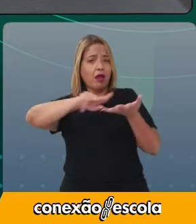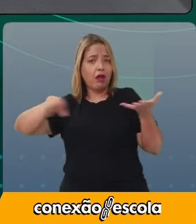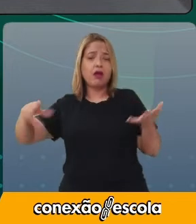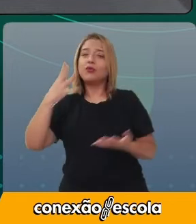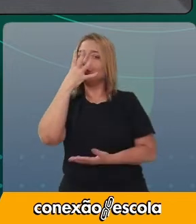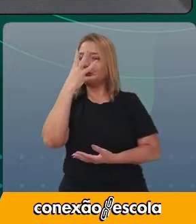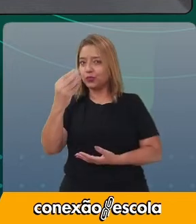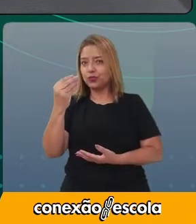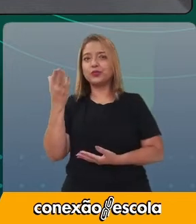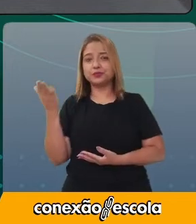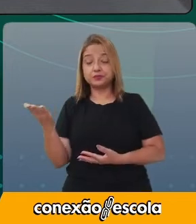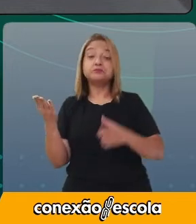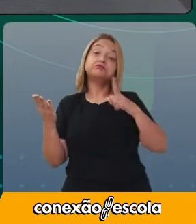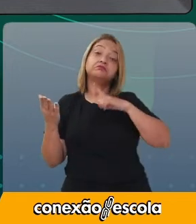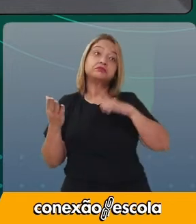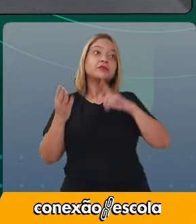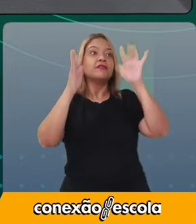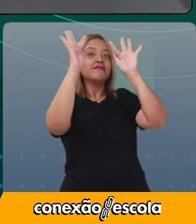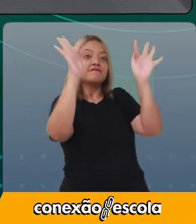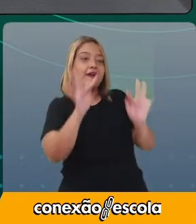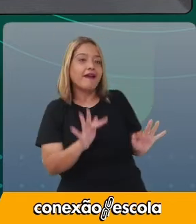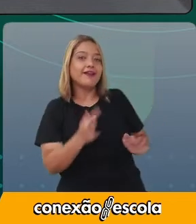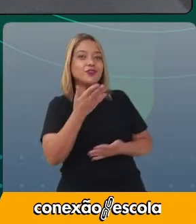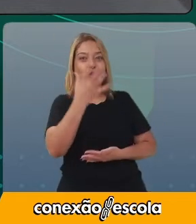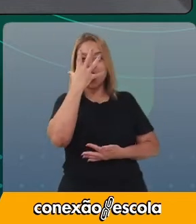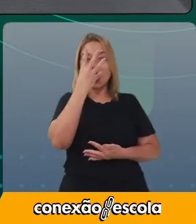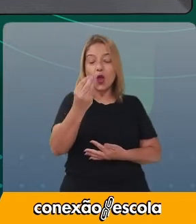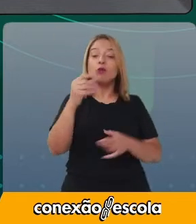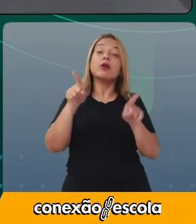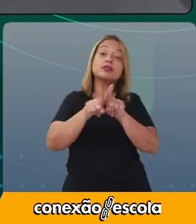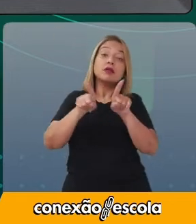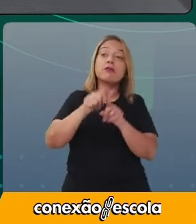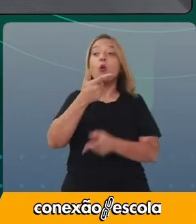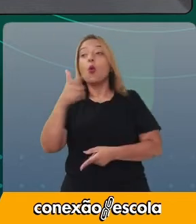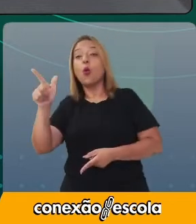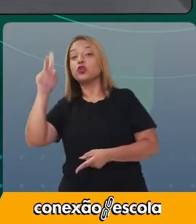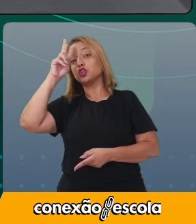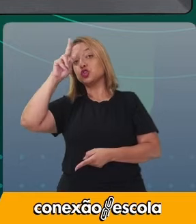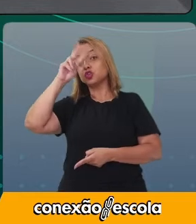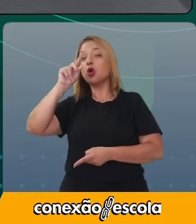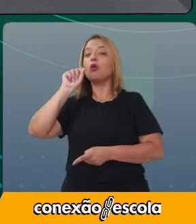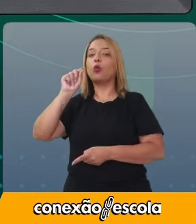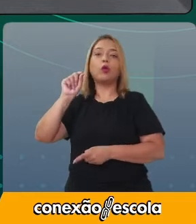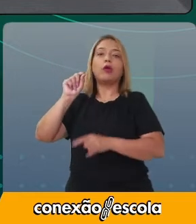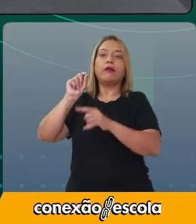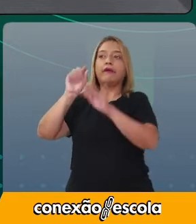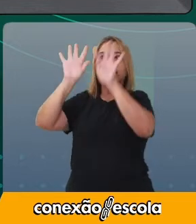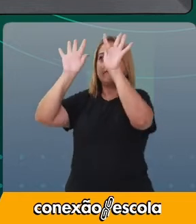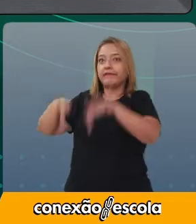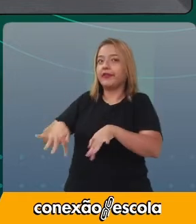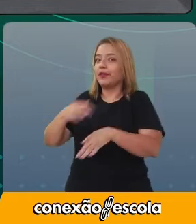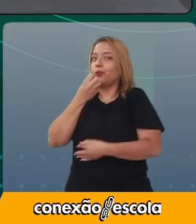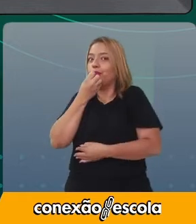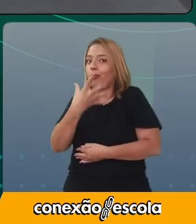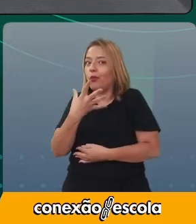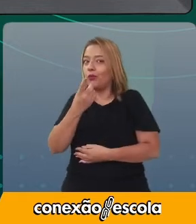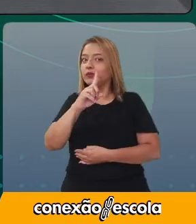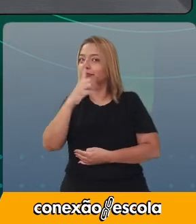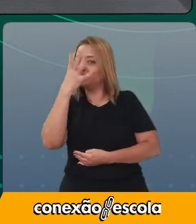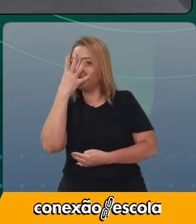Tem histórias que o final feliz é do lobo e tem histórias que o final feliz não é do